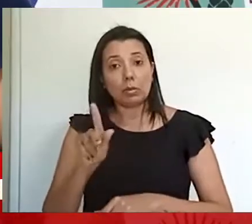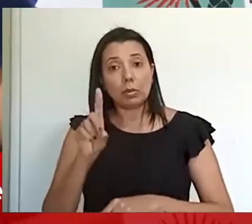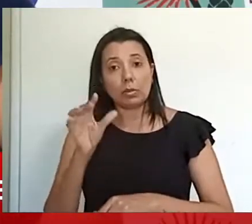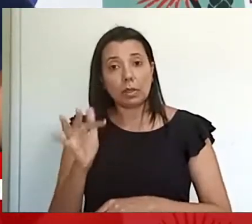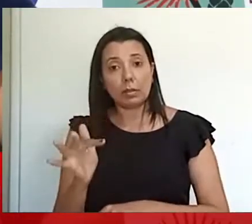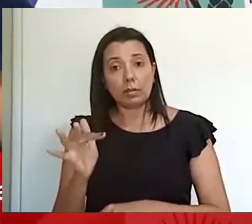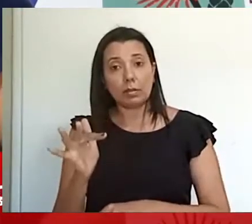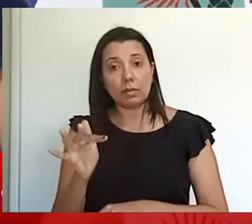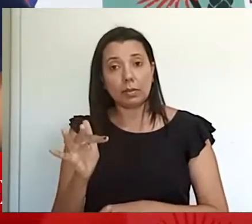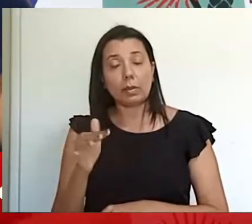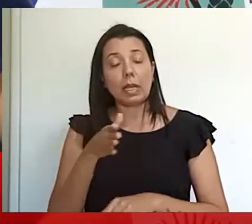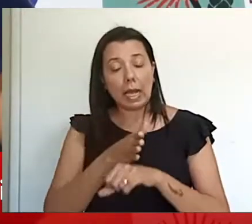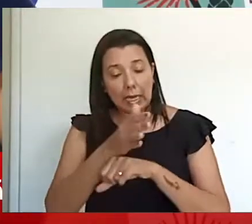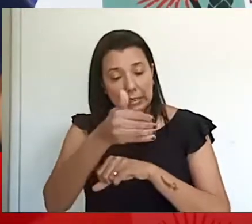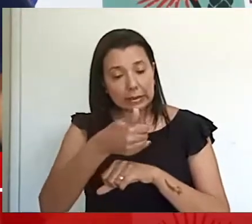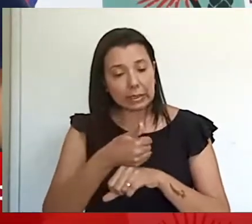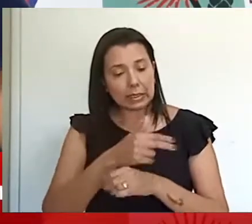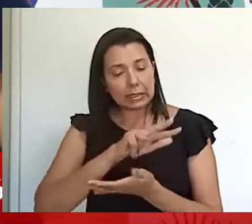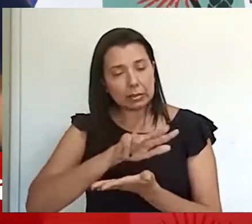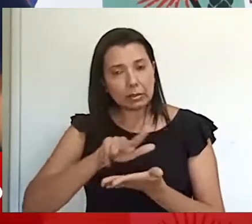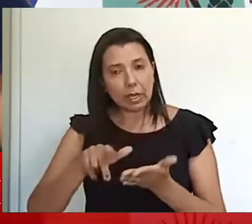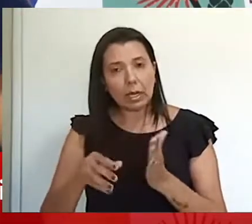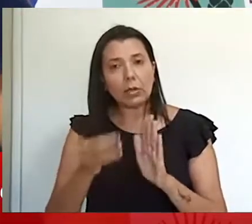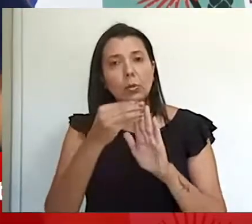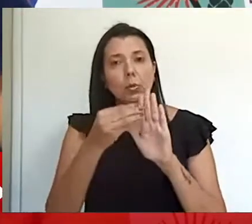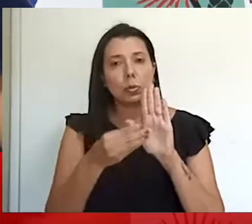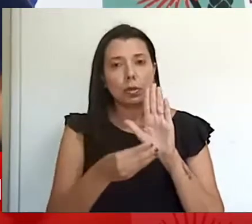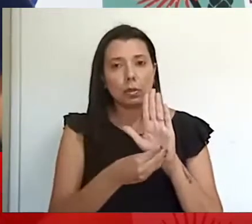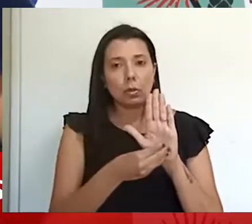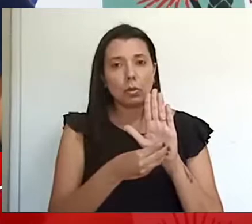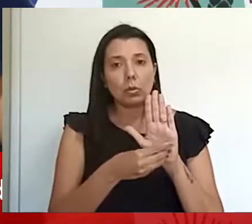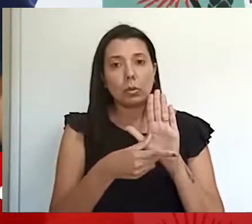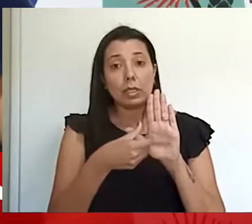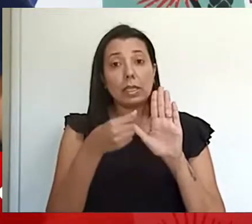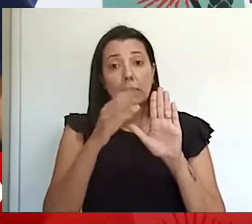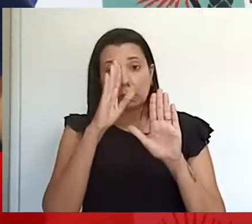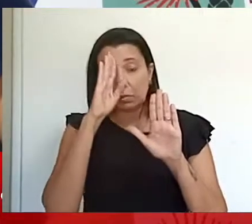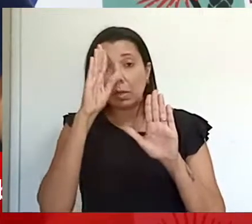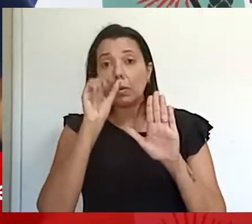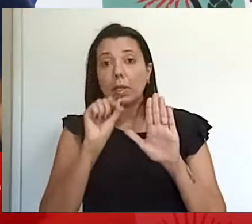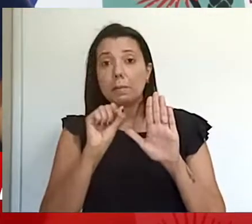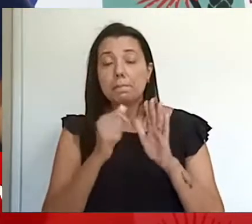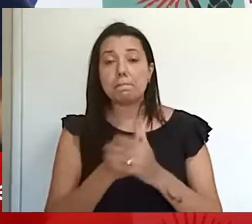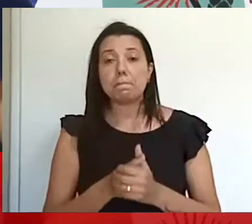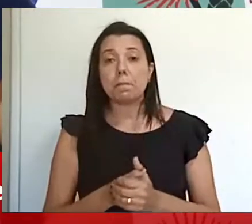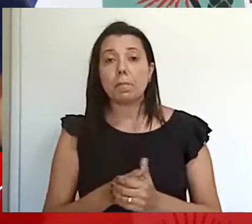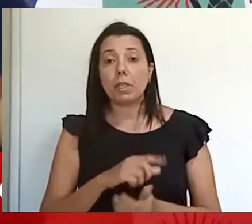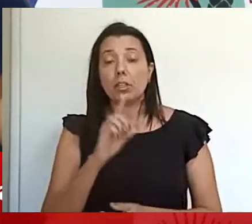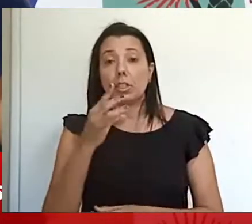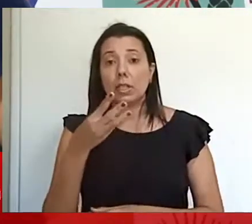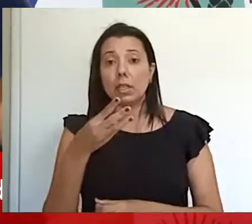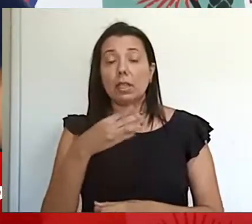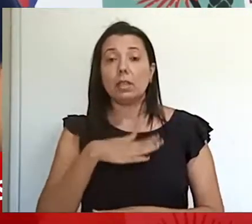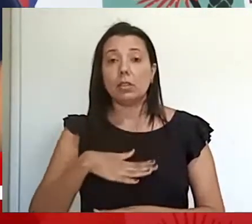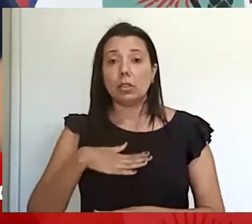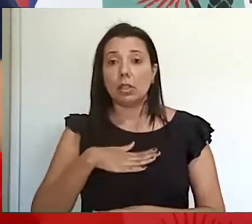Acessem, muito conteúdo lá. Alguns destaques, né? No dia 3 de agosto vai acontecer posse